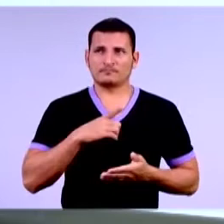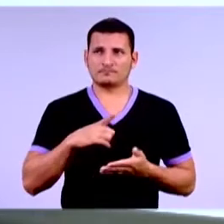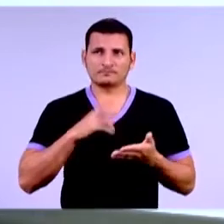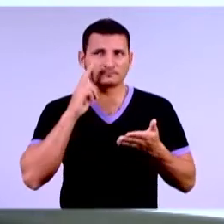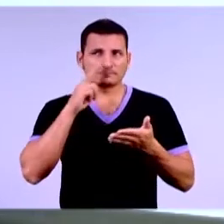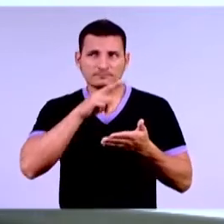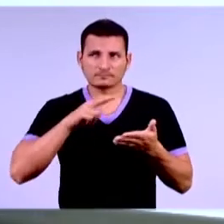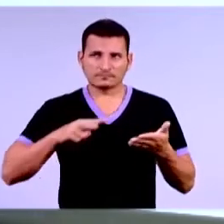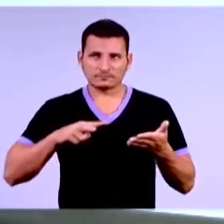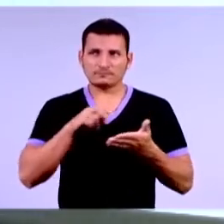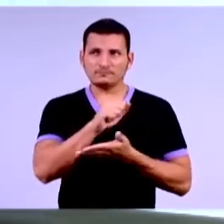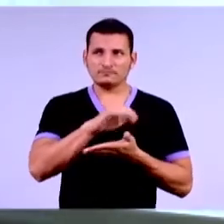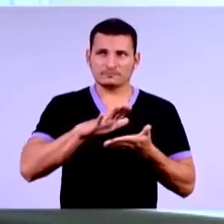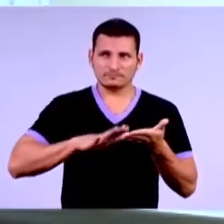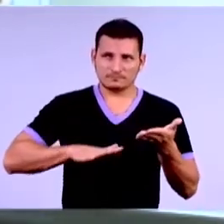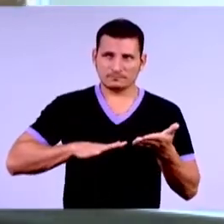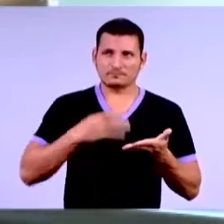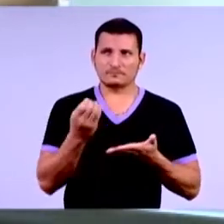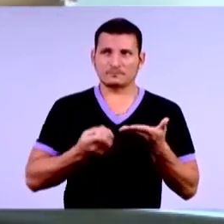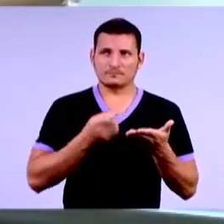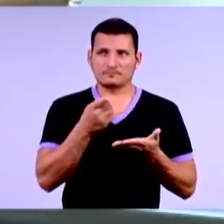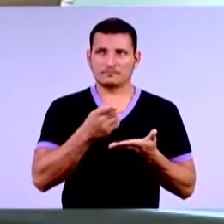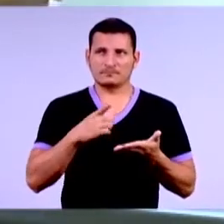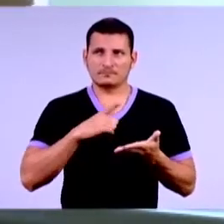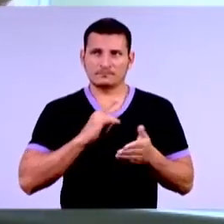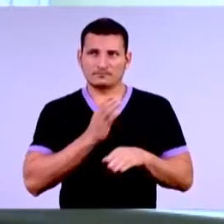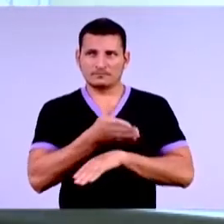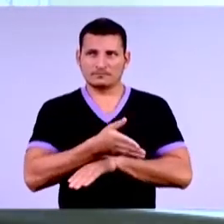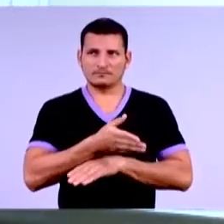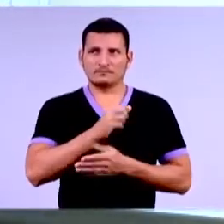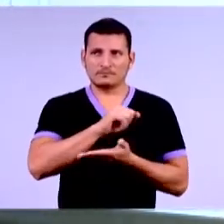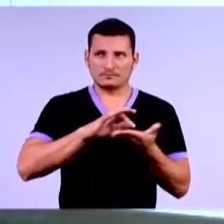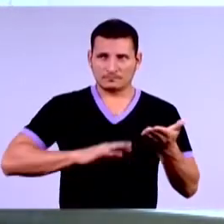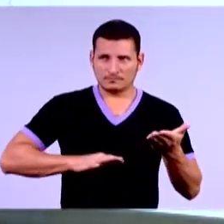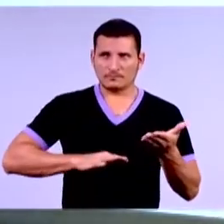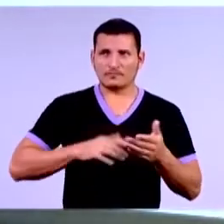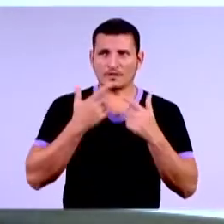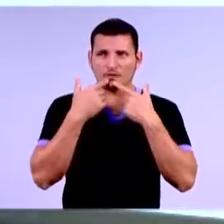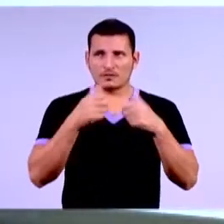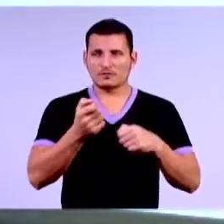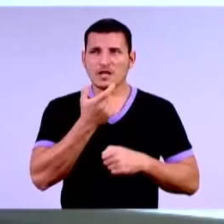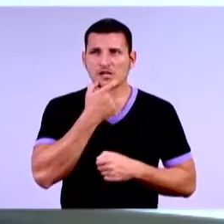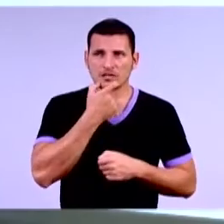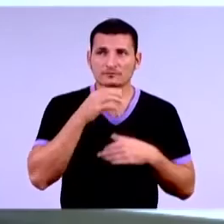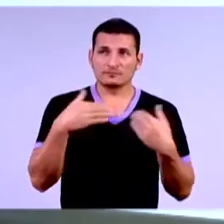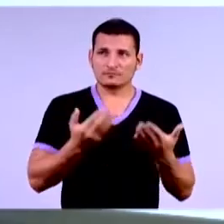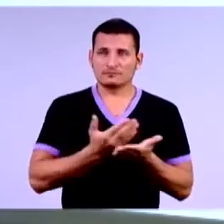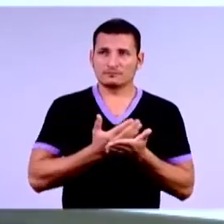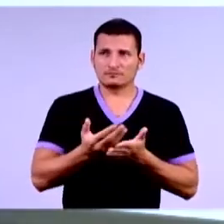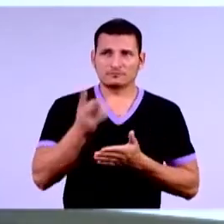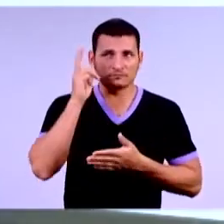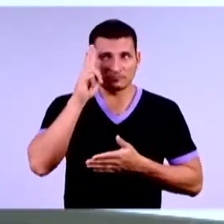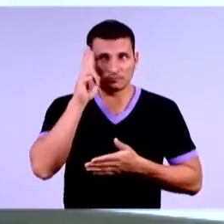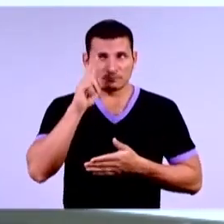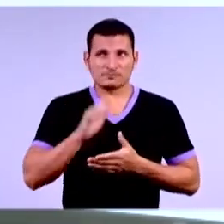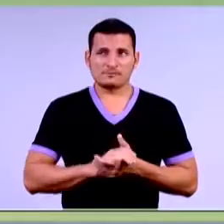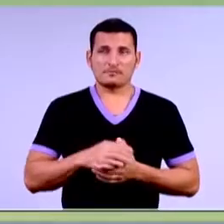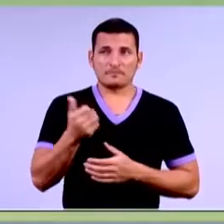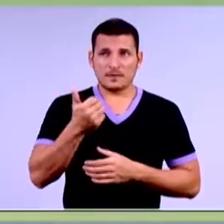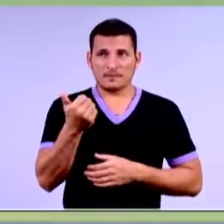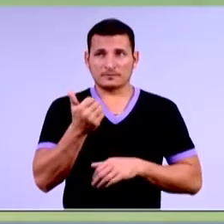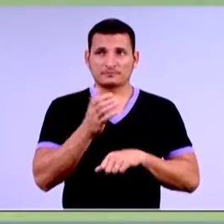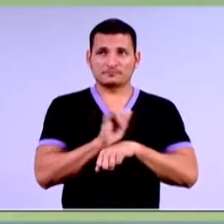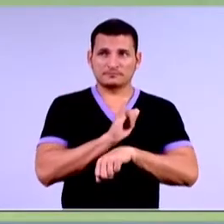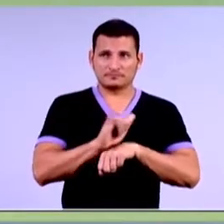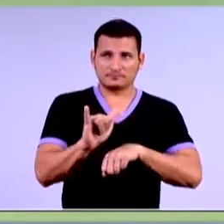texto quando vocês tiverem acesso a um texto em língua inglesa então nós vamos começar lembrando da primeira estratégia que